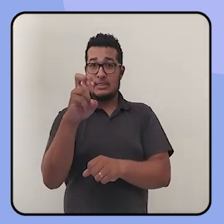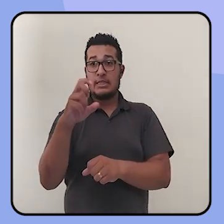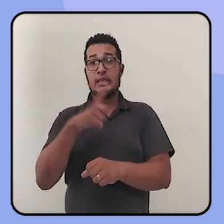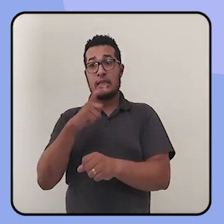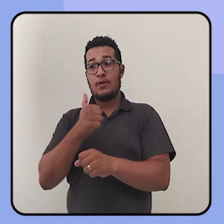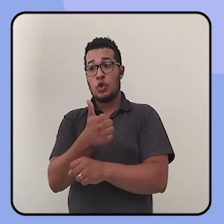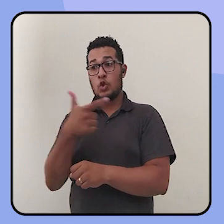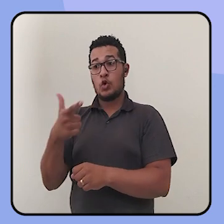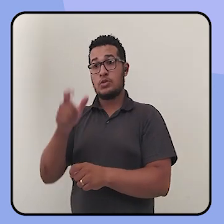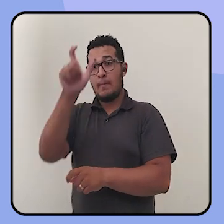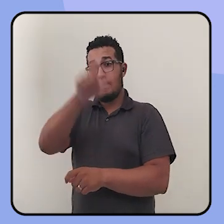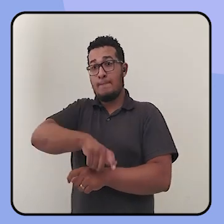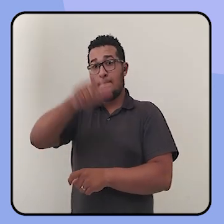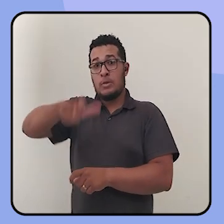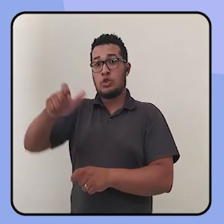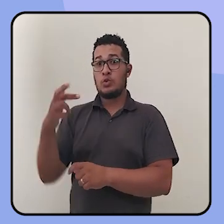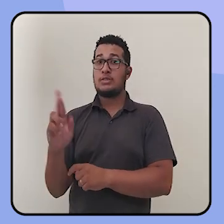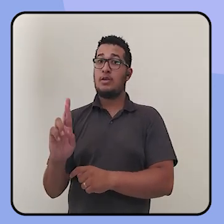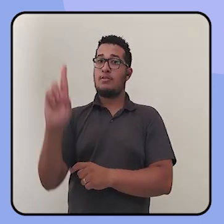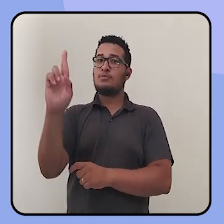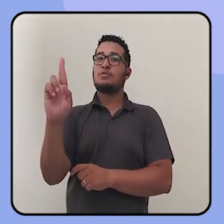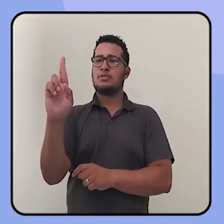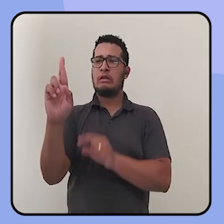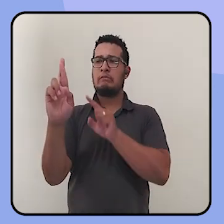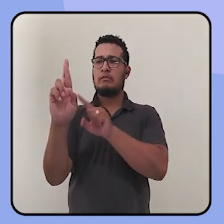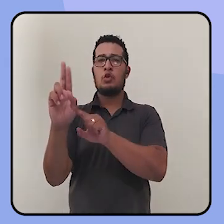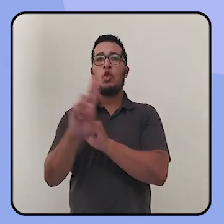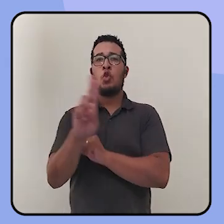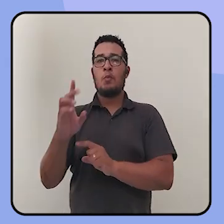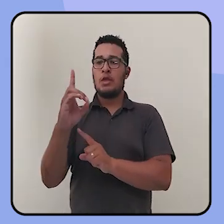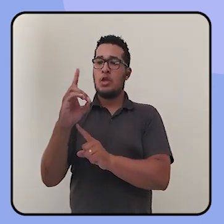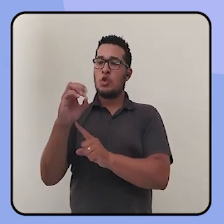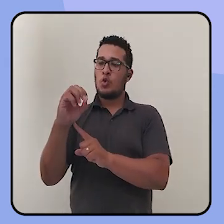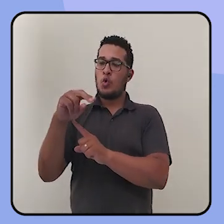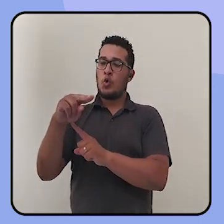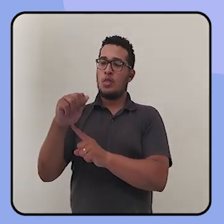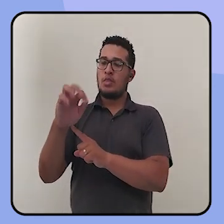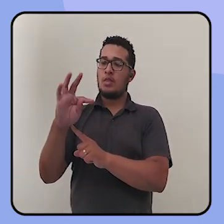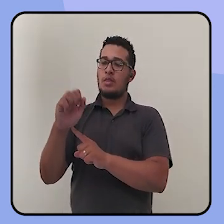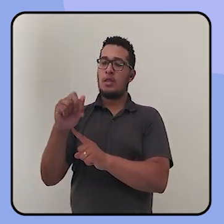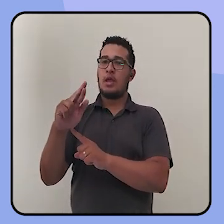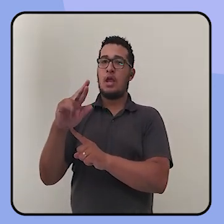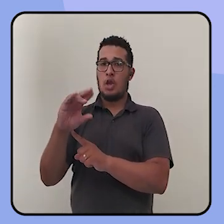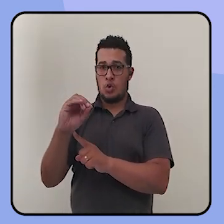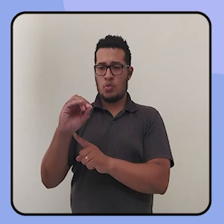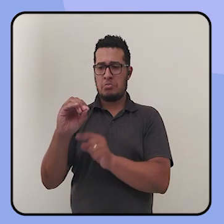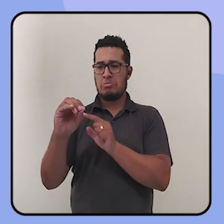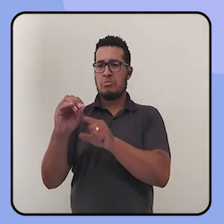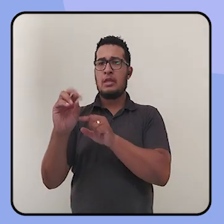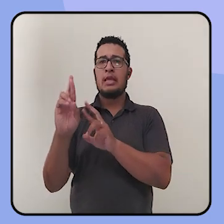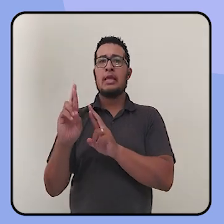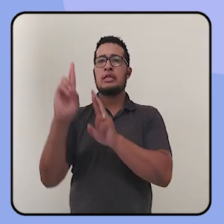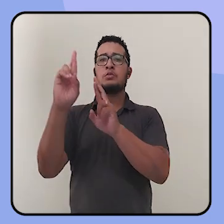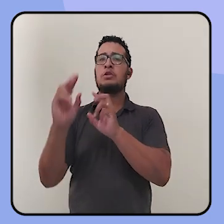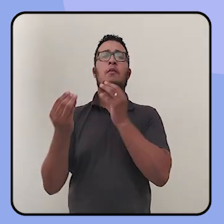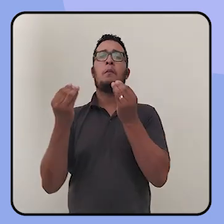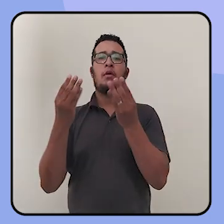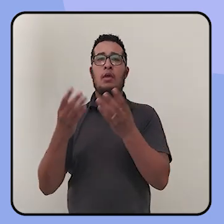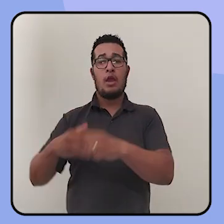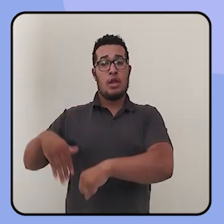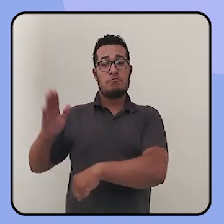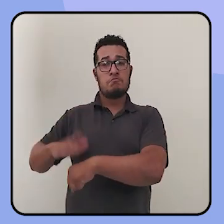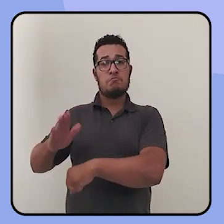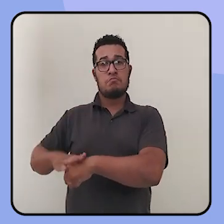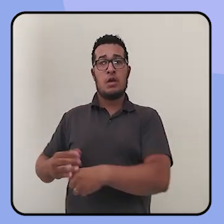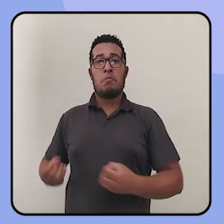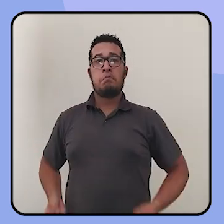presentes nessas populações. E por fim, e não menos importante, iremos entender a importância do trabalho dos